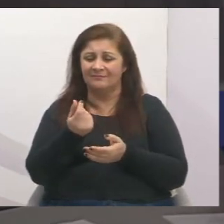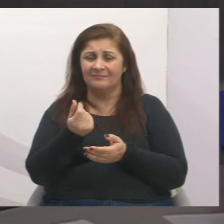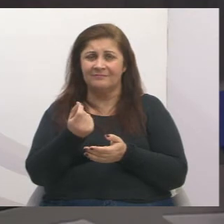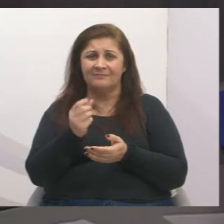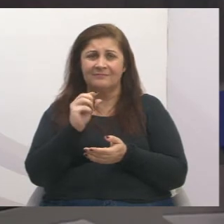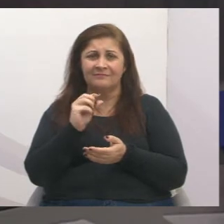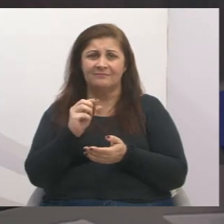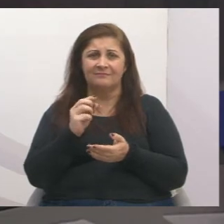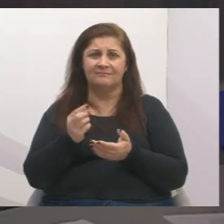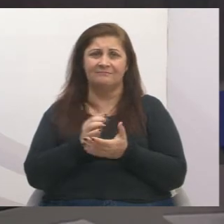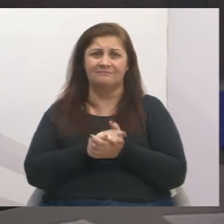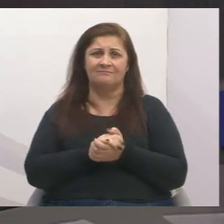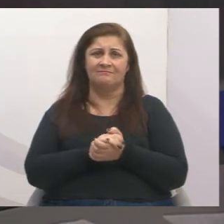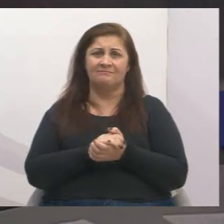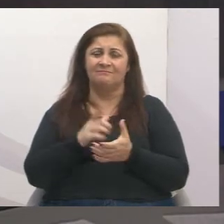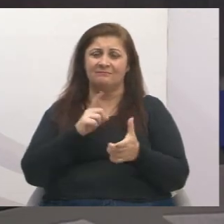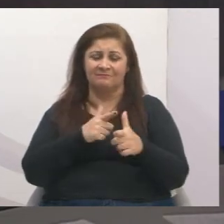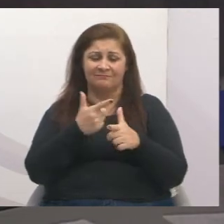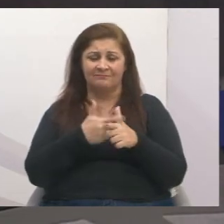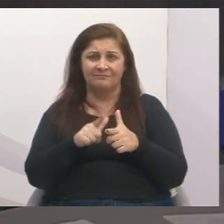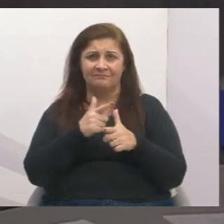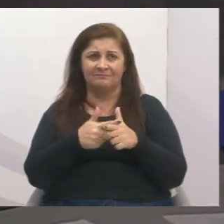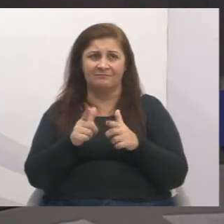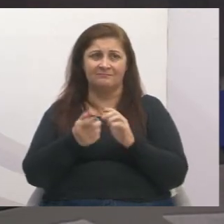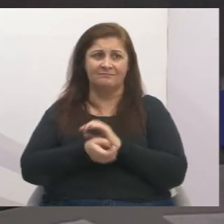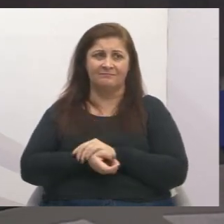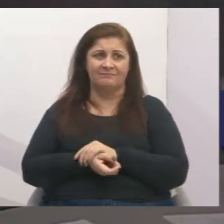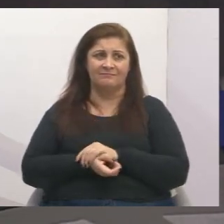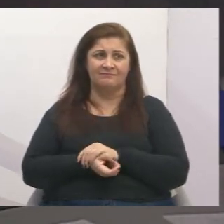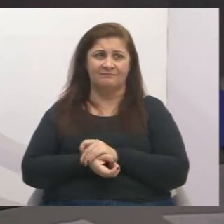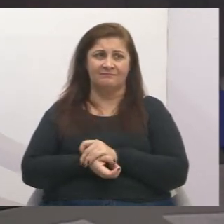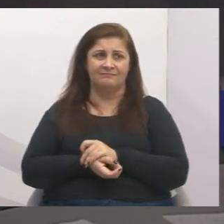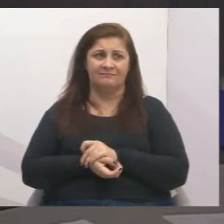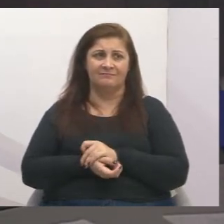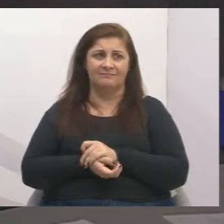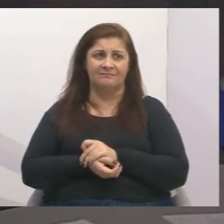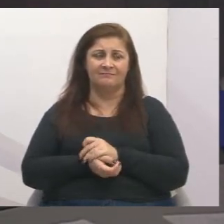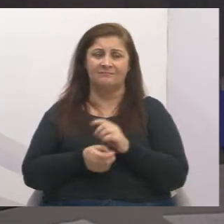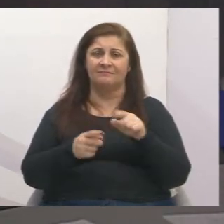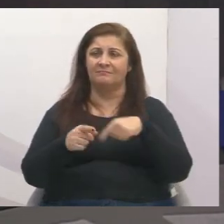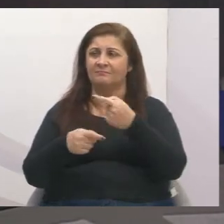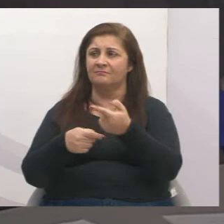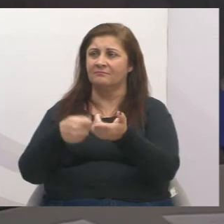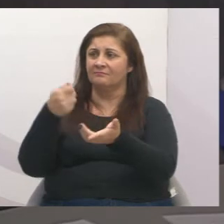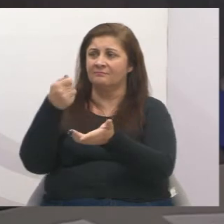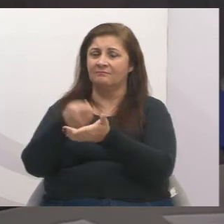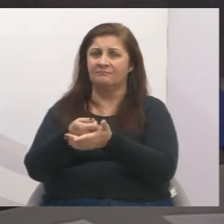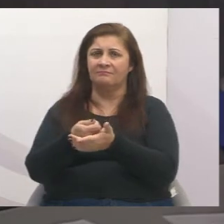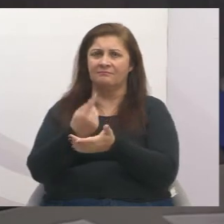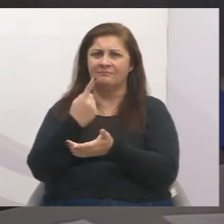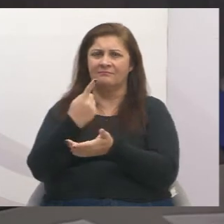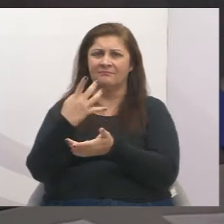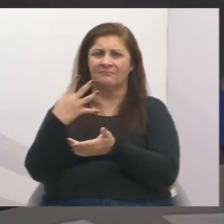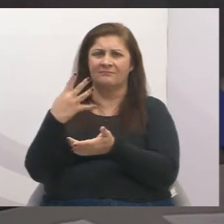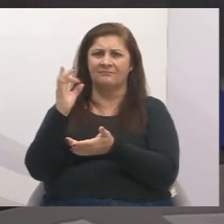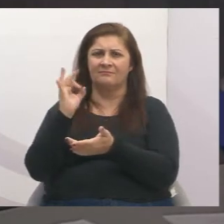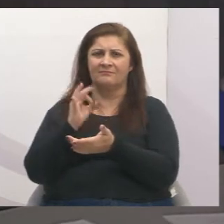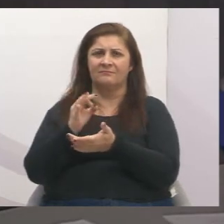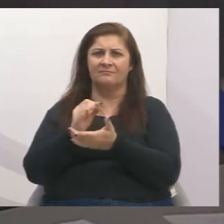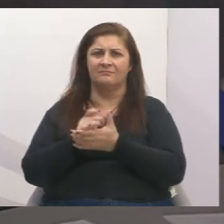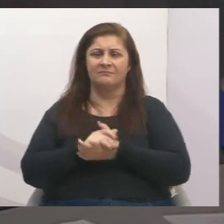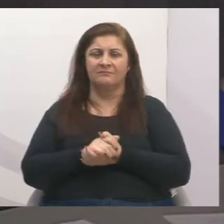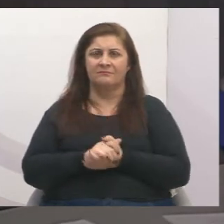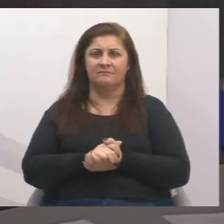vezes cheio de empréstimo consignado, Dude, e você de uma hora para outra tirar 14% ali